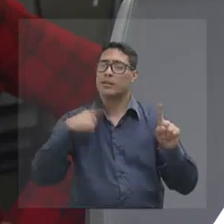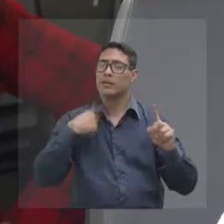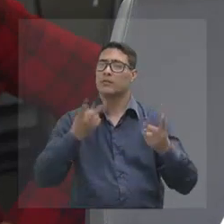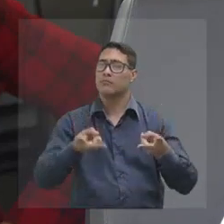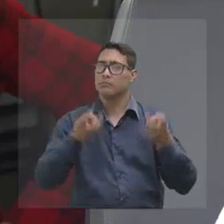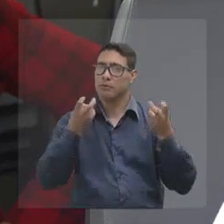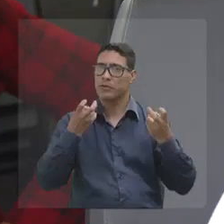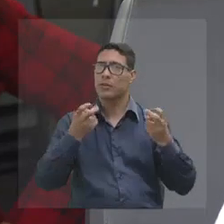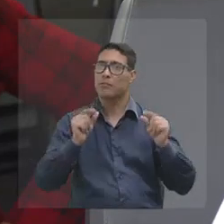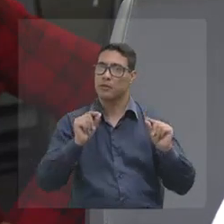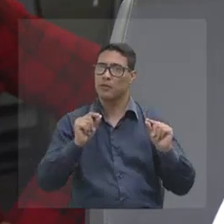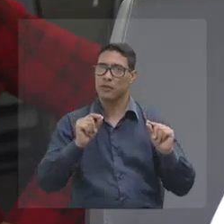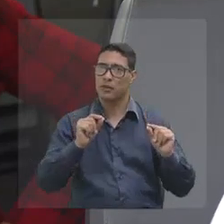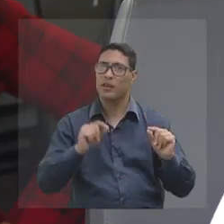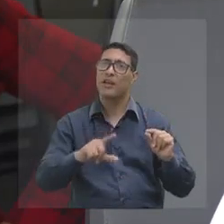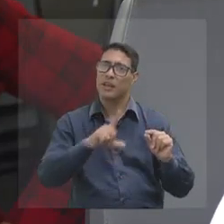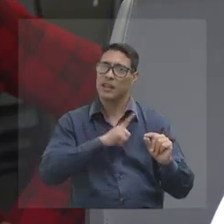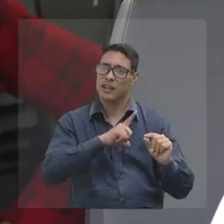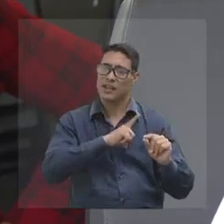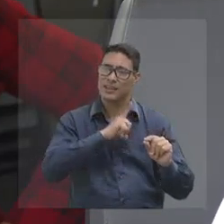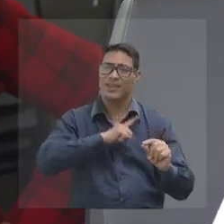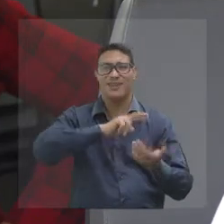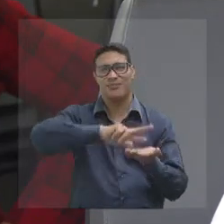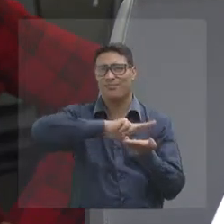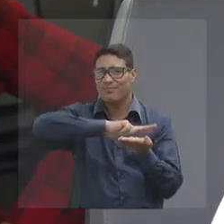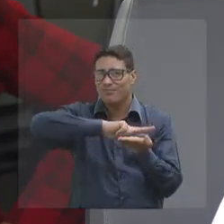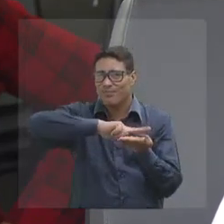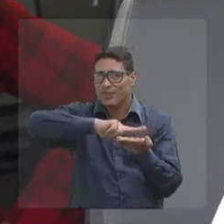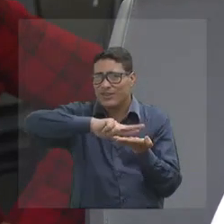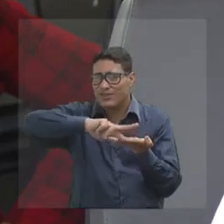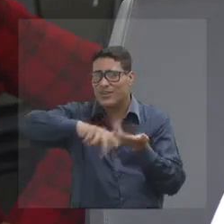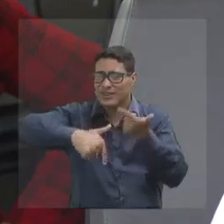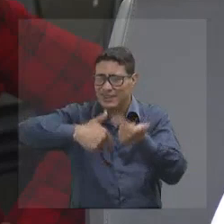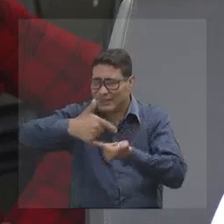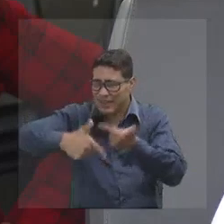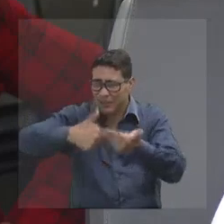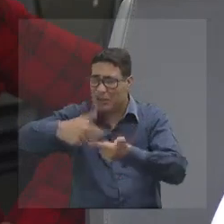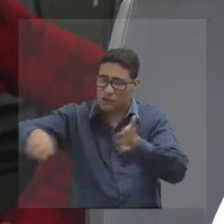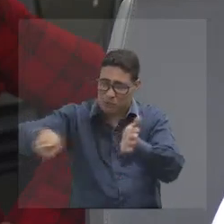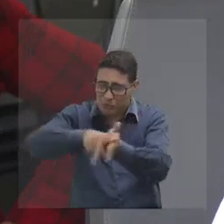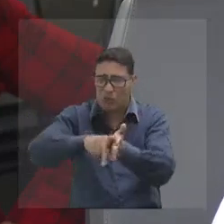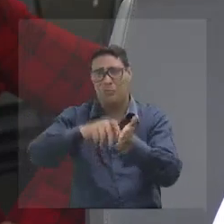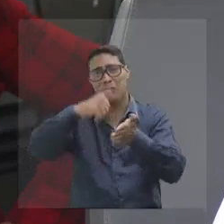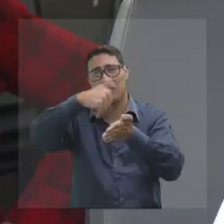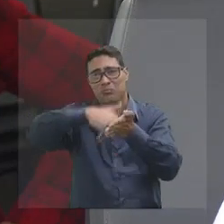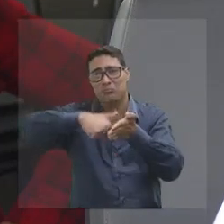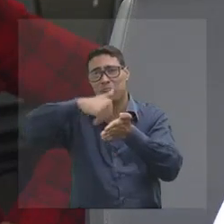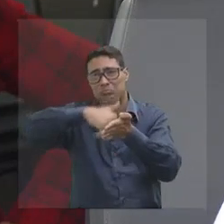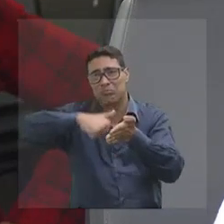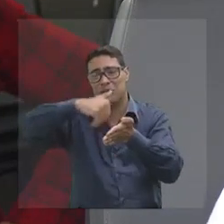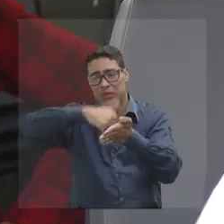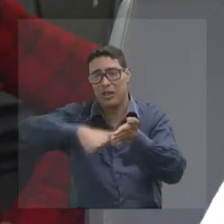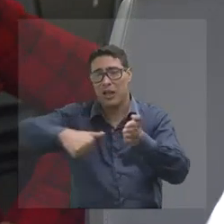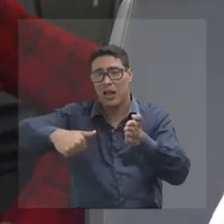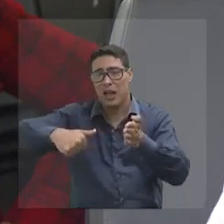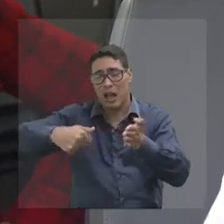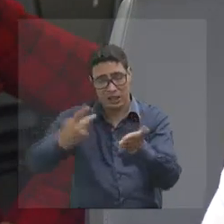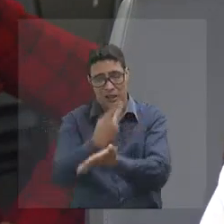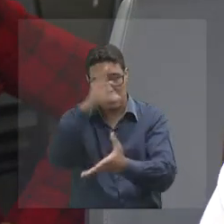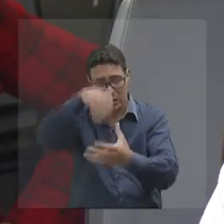existem uma série de atividades de mineração acontecendo no estado de Minas Gerais